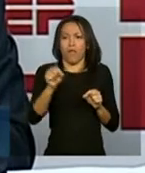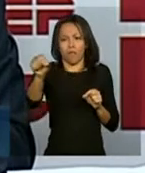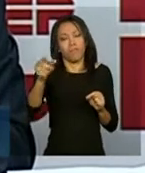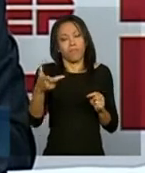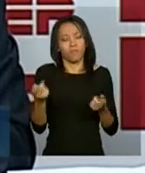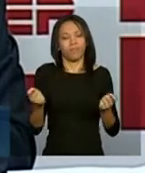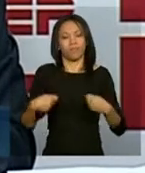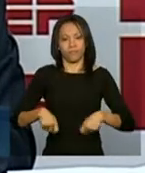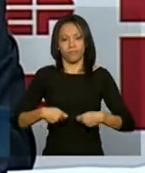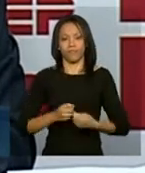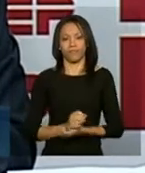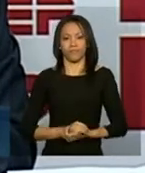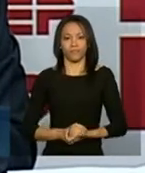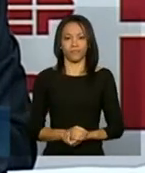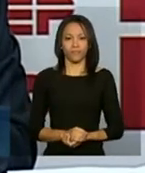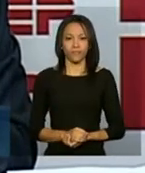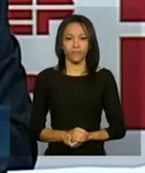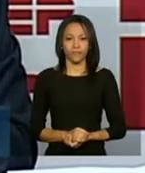indispensável.